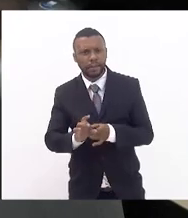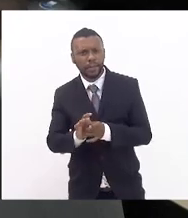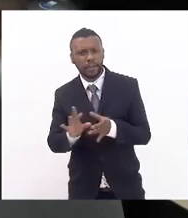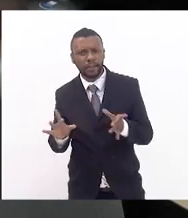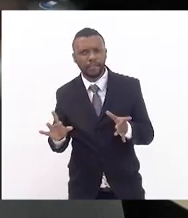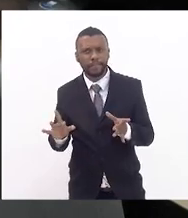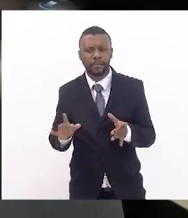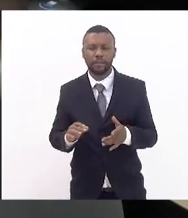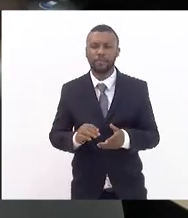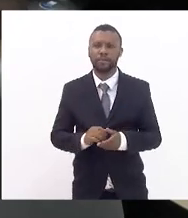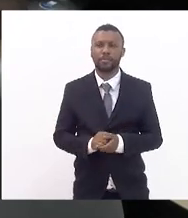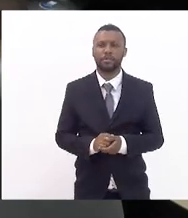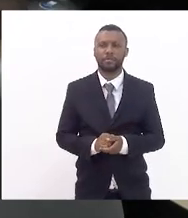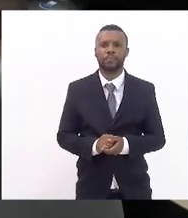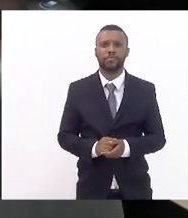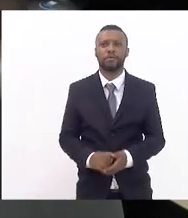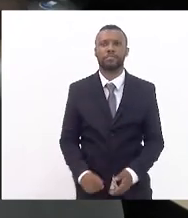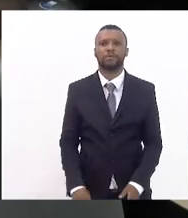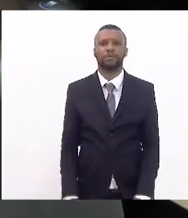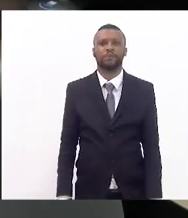Alô?